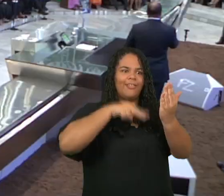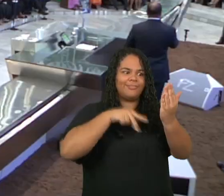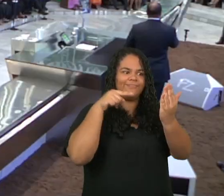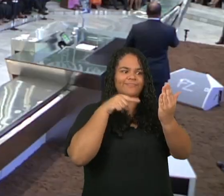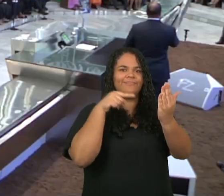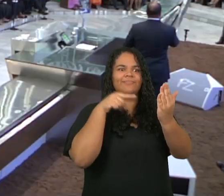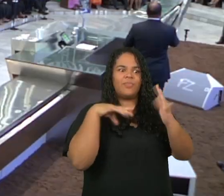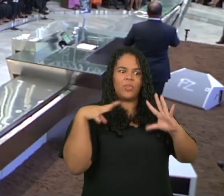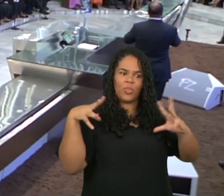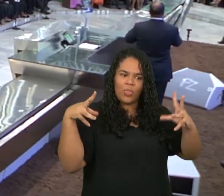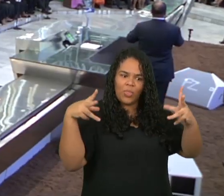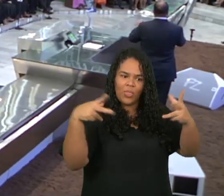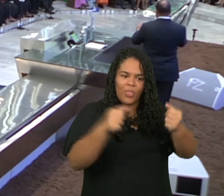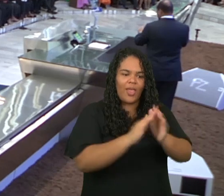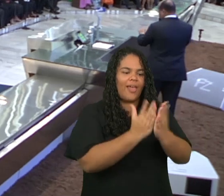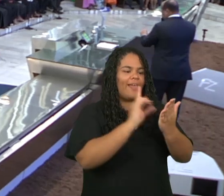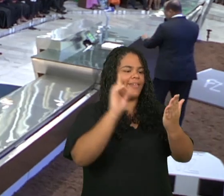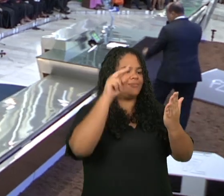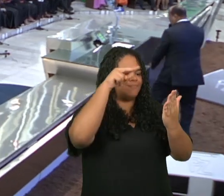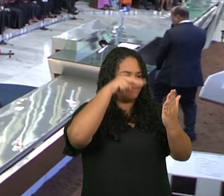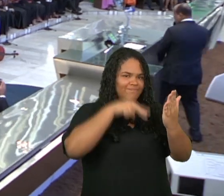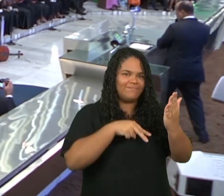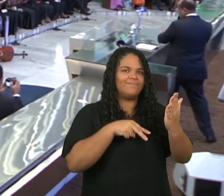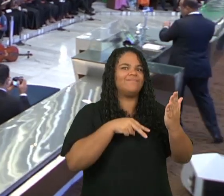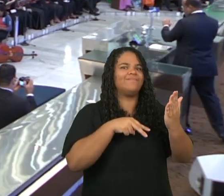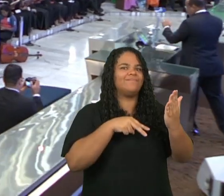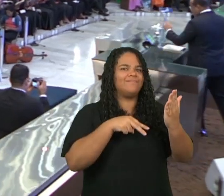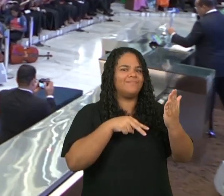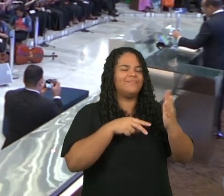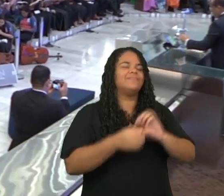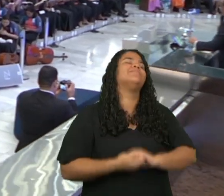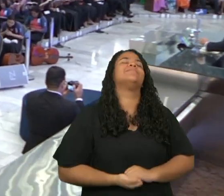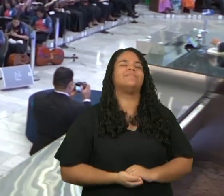cima também. Um, dois, três, vamos lá.